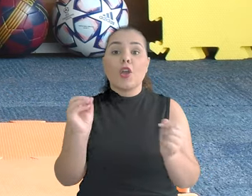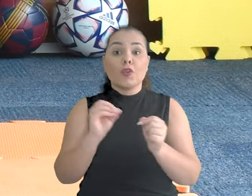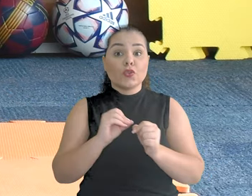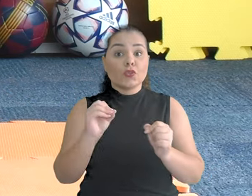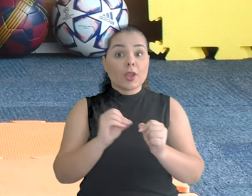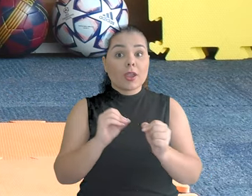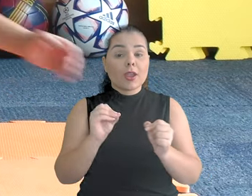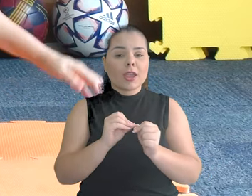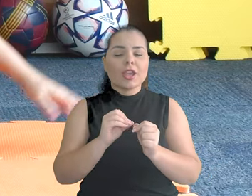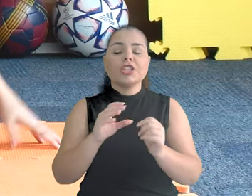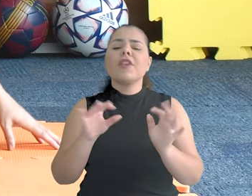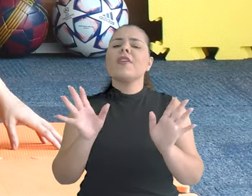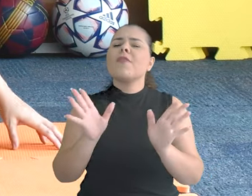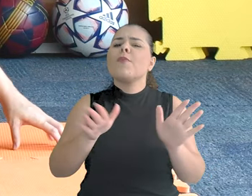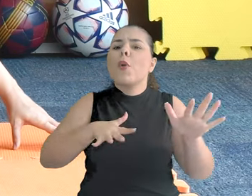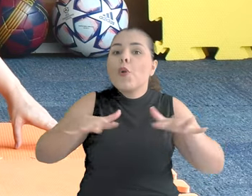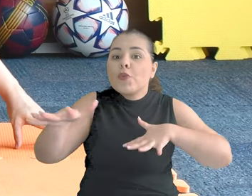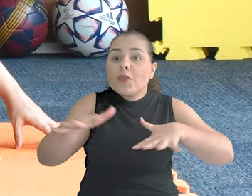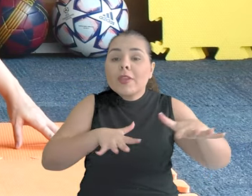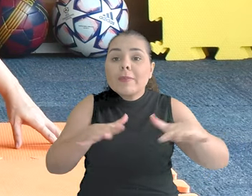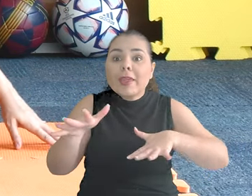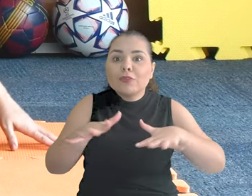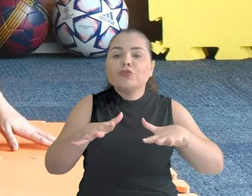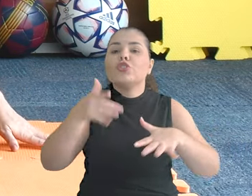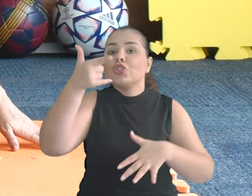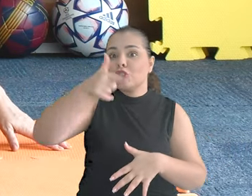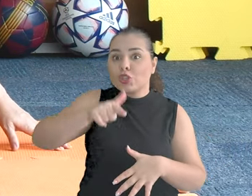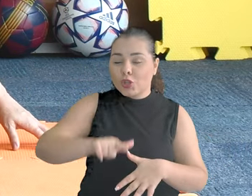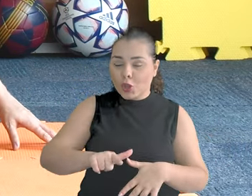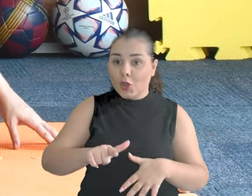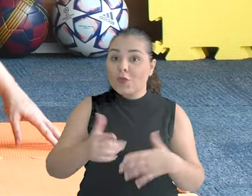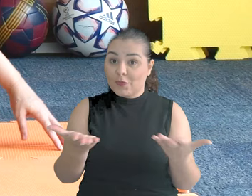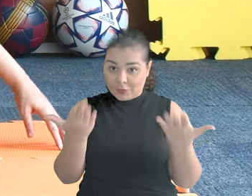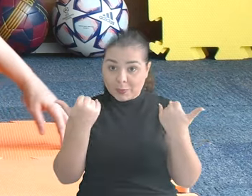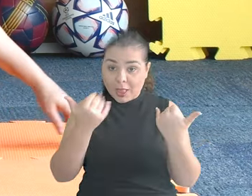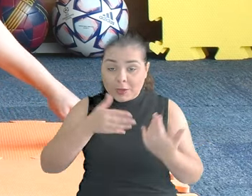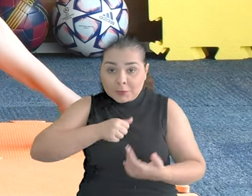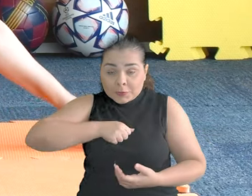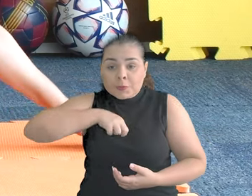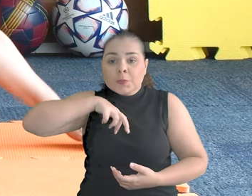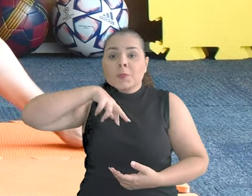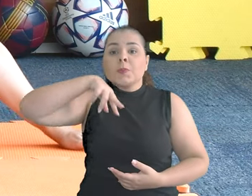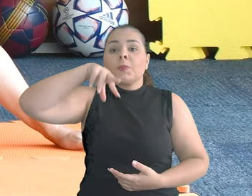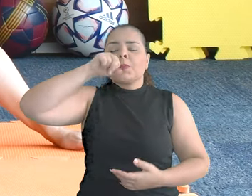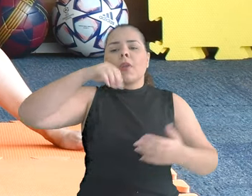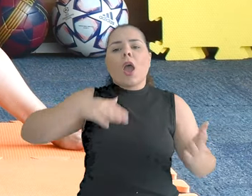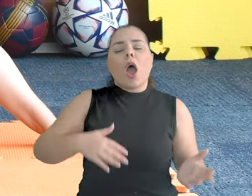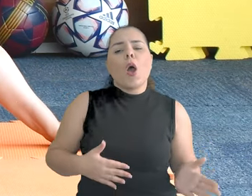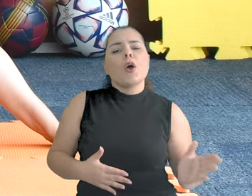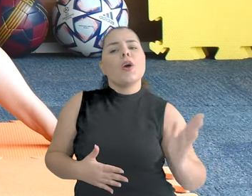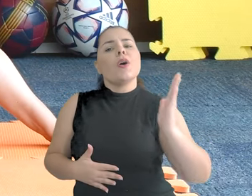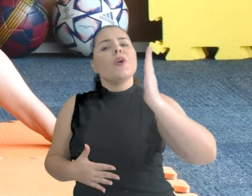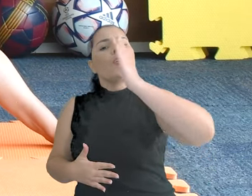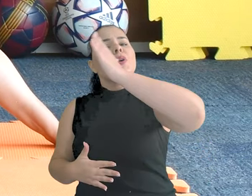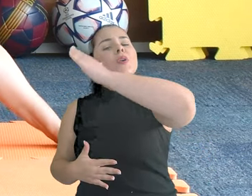um pouco mais de fluidez nesse movimento, tá bom? Inspirou pro ladinho,